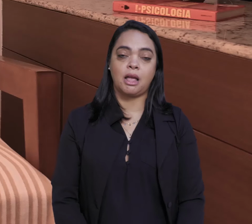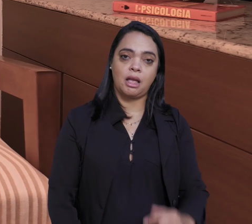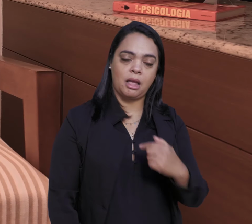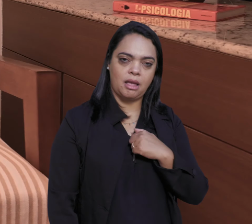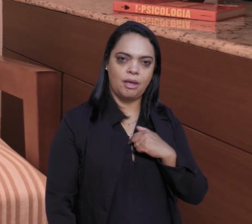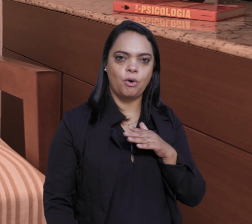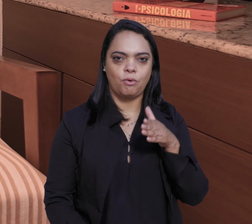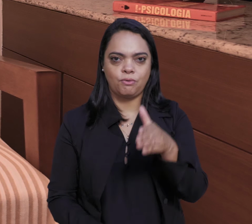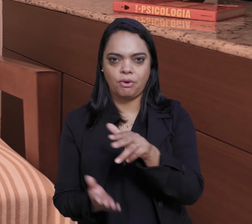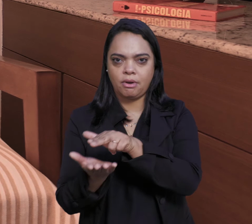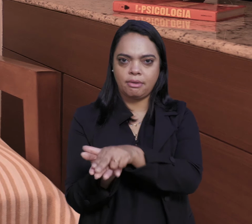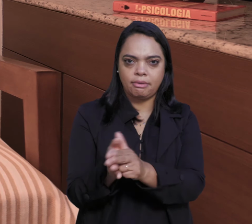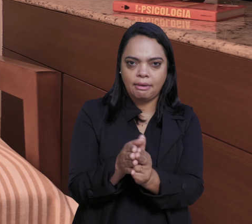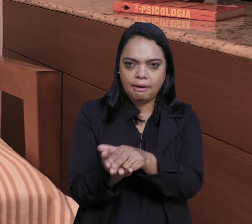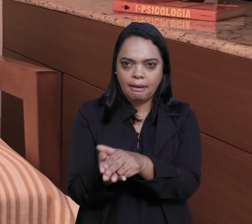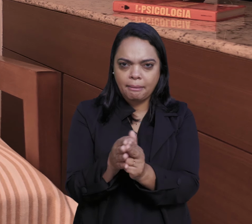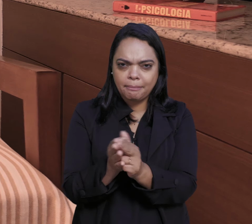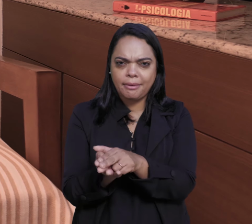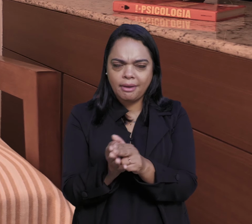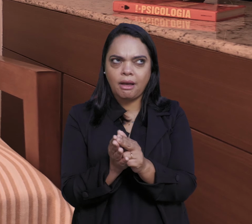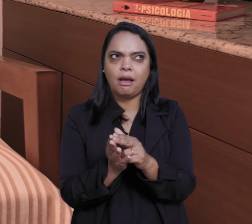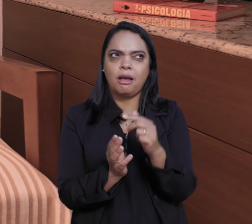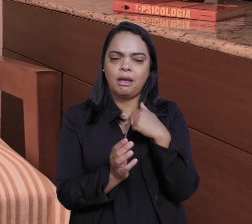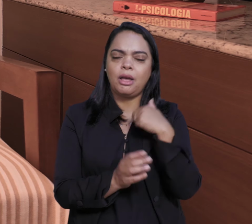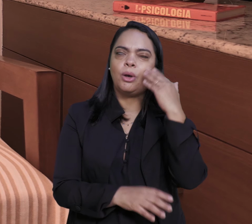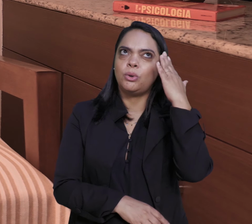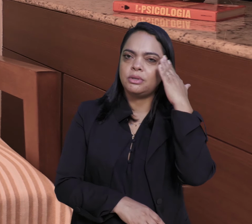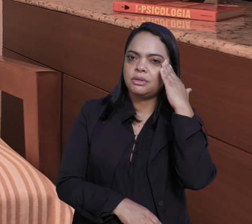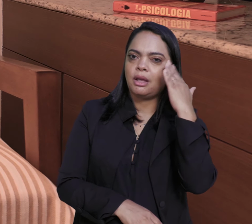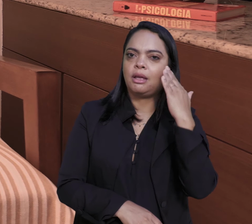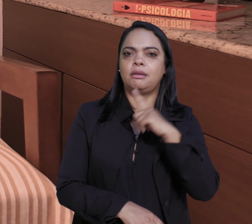Quando eu vou para a terapia, eu vou entendendo que há outras possibilidades,